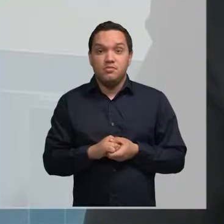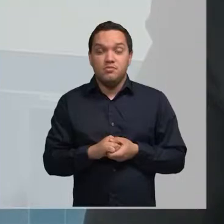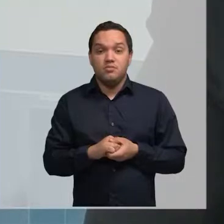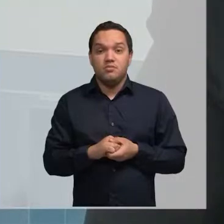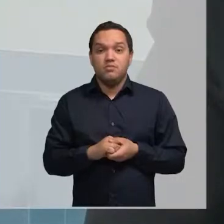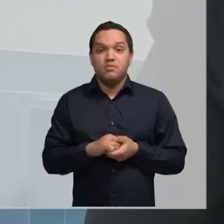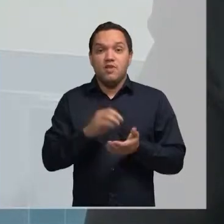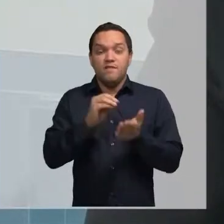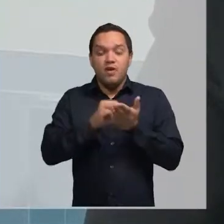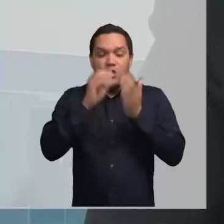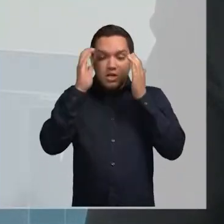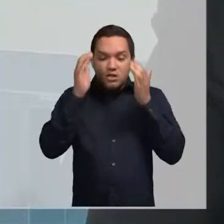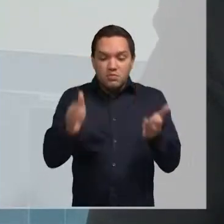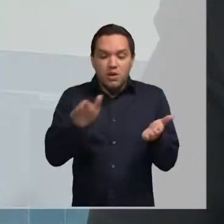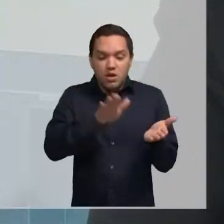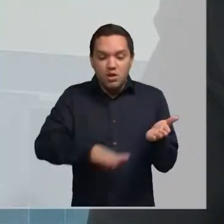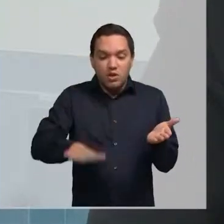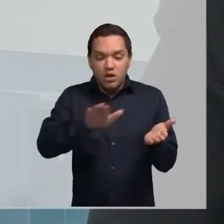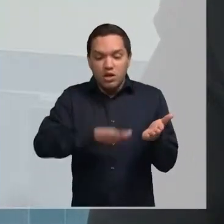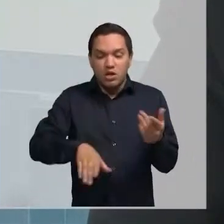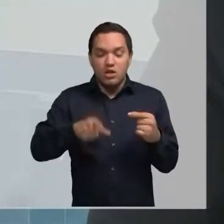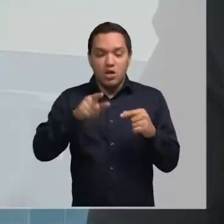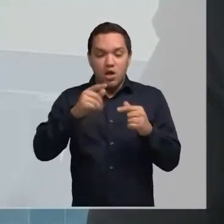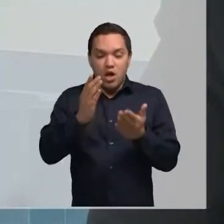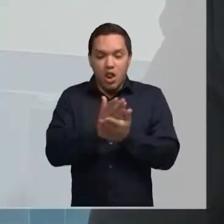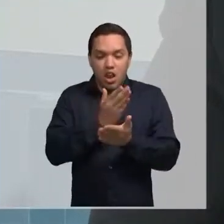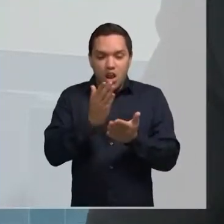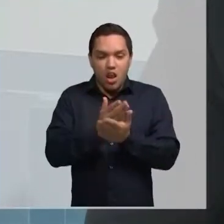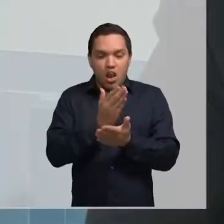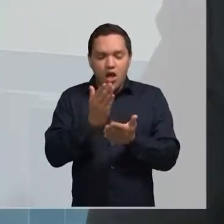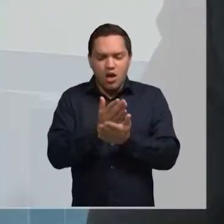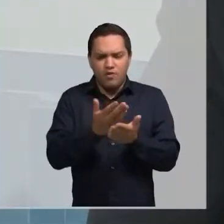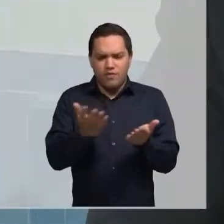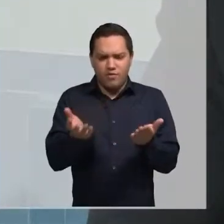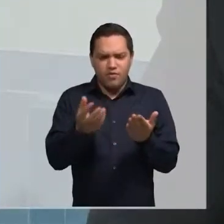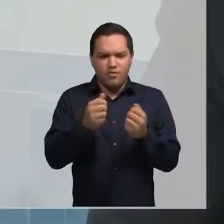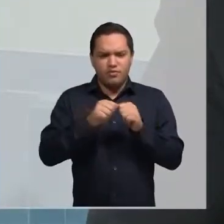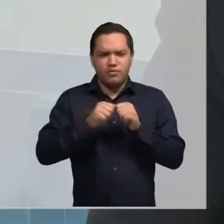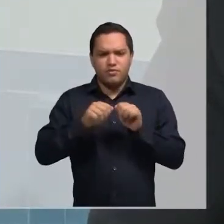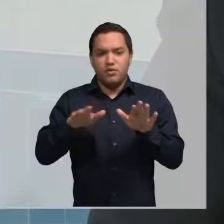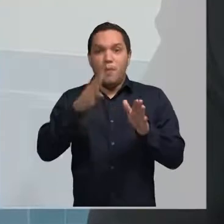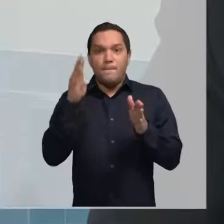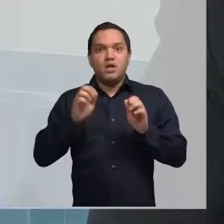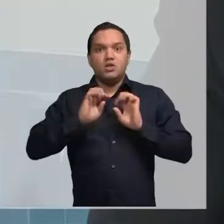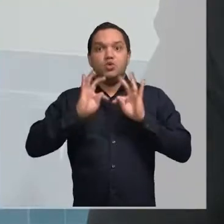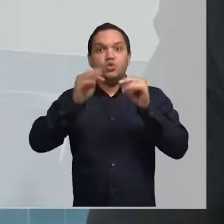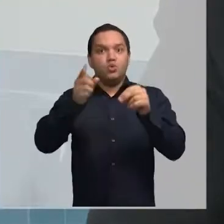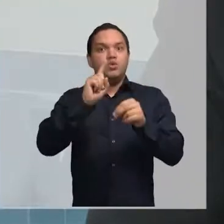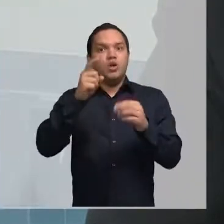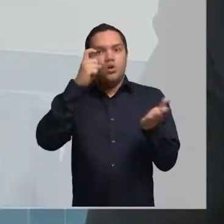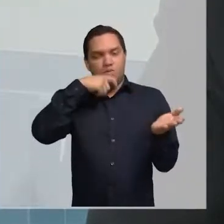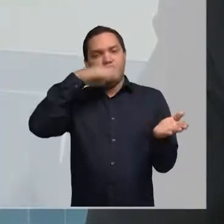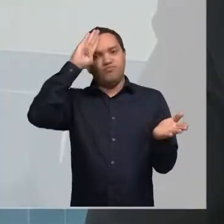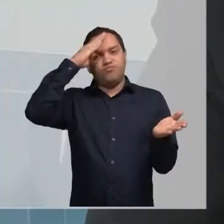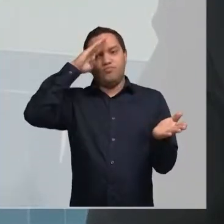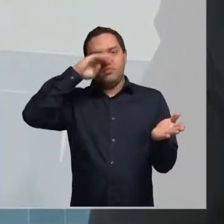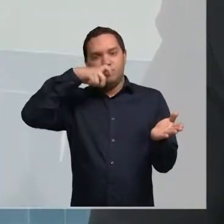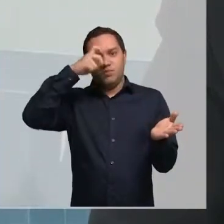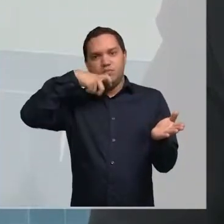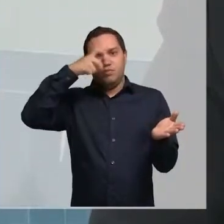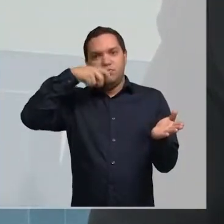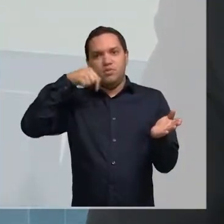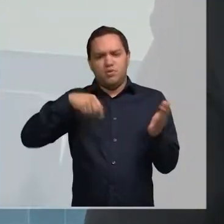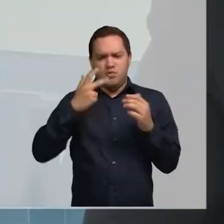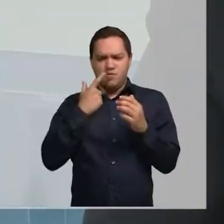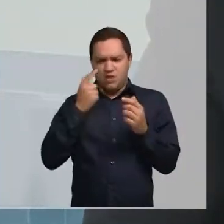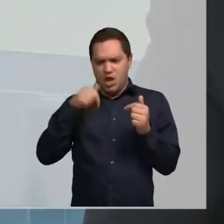falta de respeito com as crianças, com alguns livros que se produziu em algumas cidades. Aquilo não foi para o Brasil todo, não. Aquilo é mentira do Bolsonaro. Aquele livro não estava aqui no